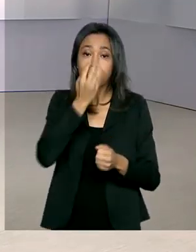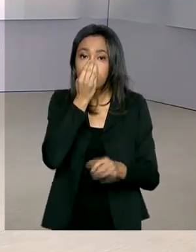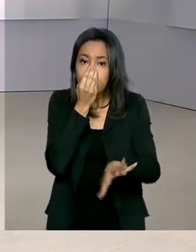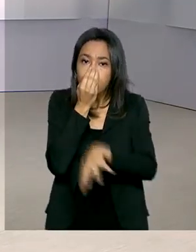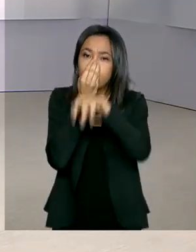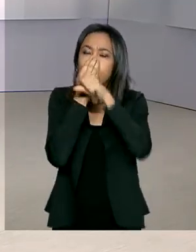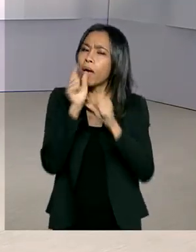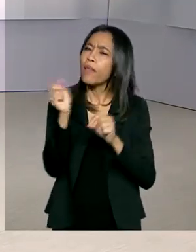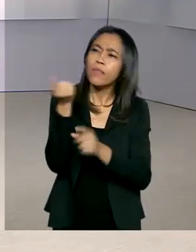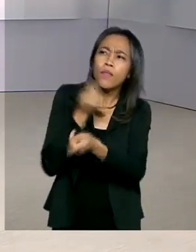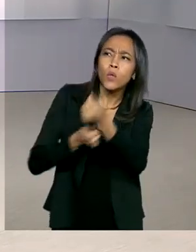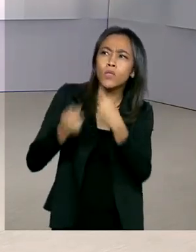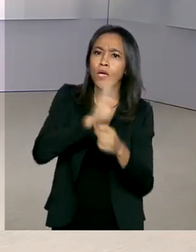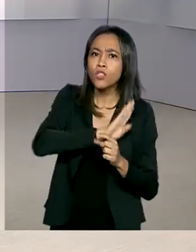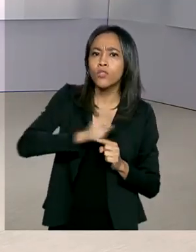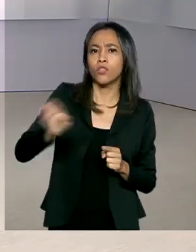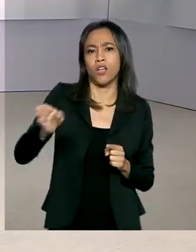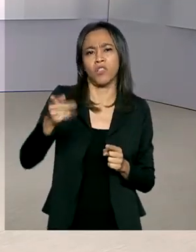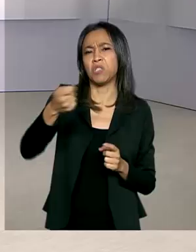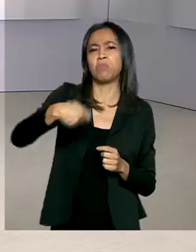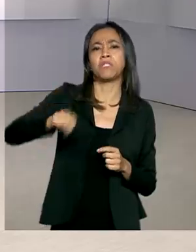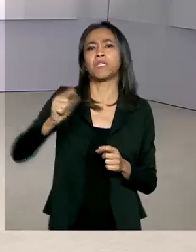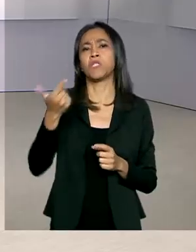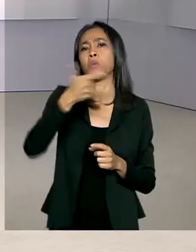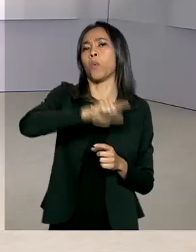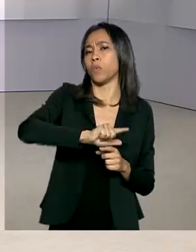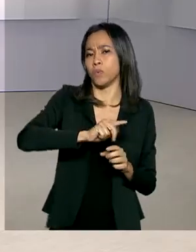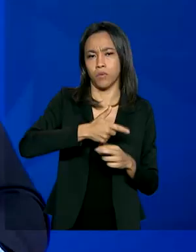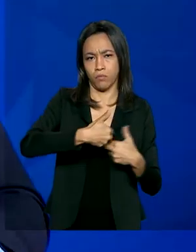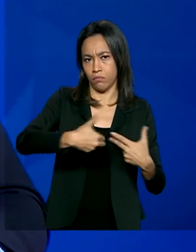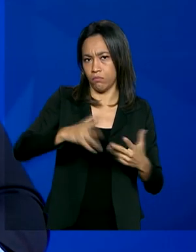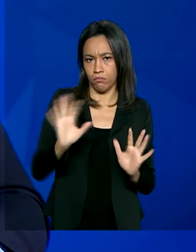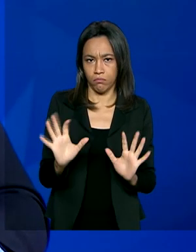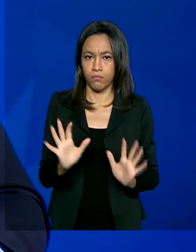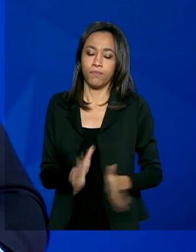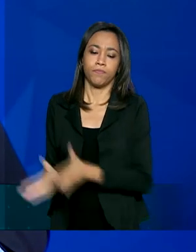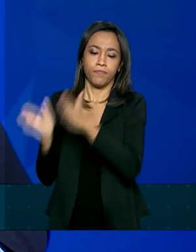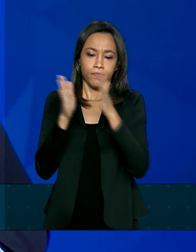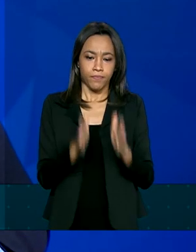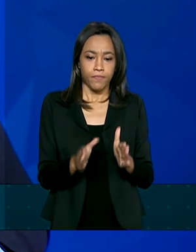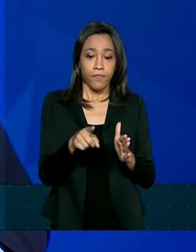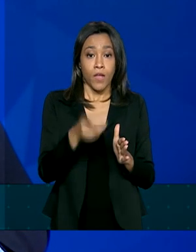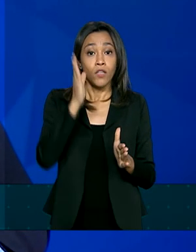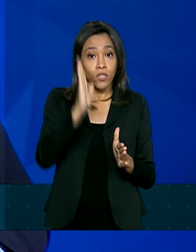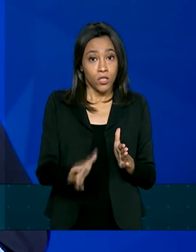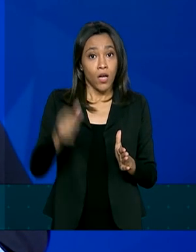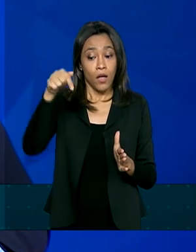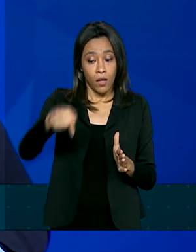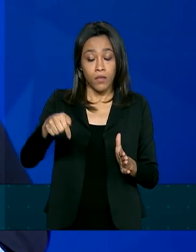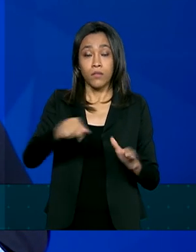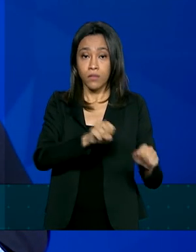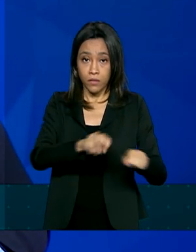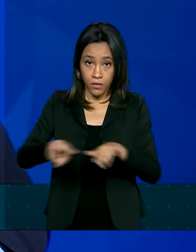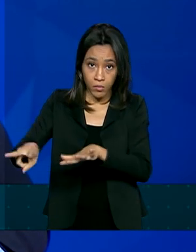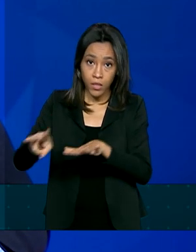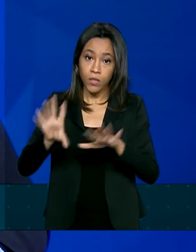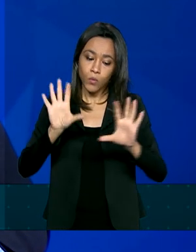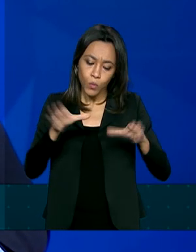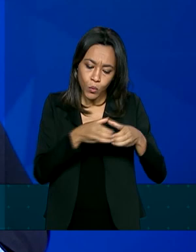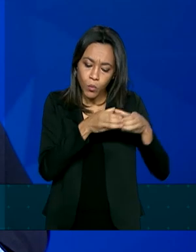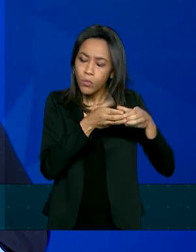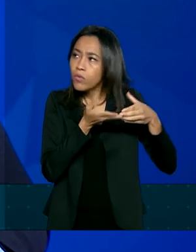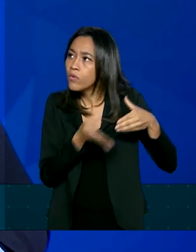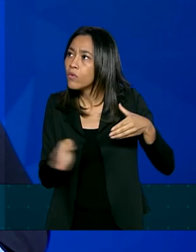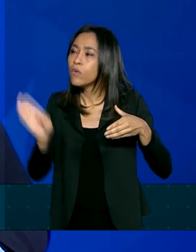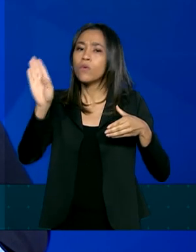negociações diretamente, sem atravessadores. Nós estamos enviando já essa semana uma equipe para a